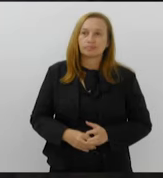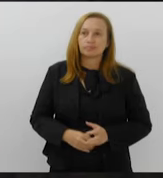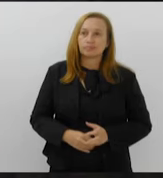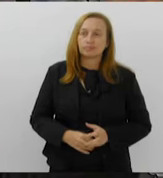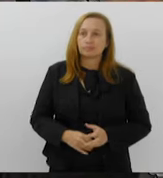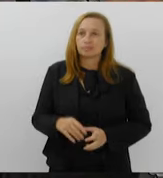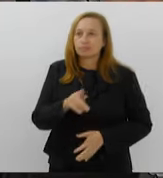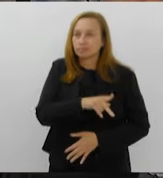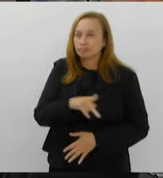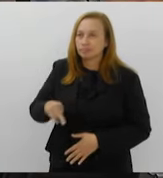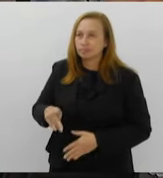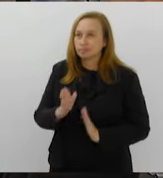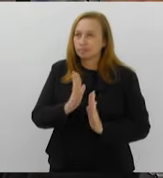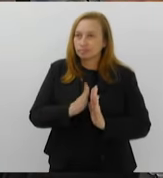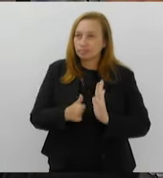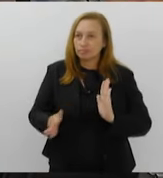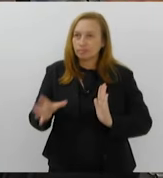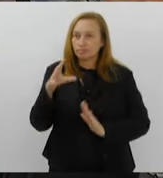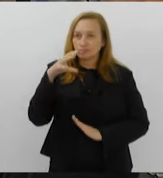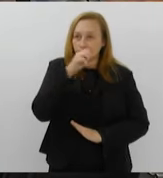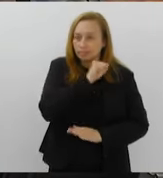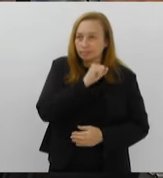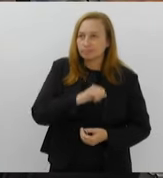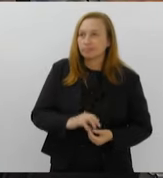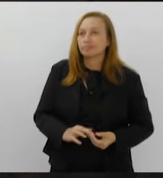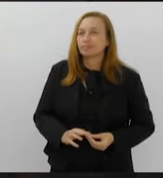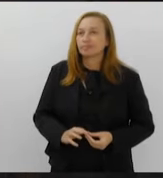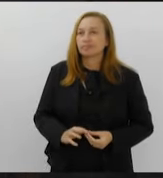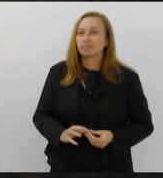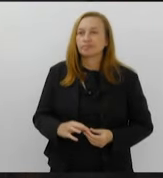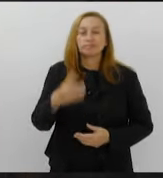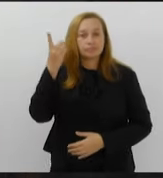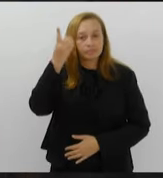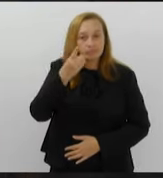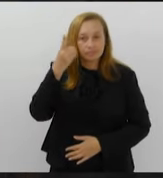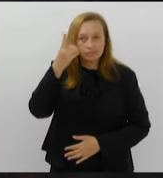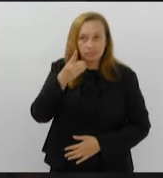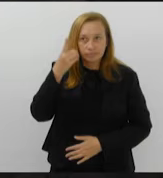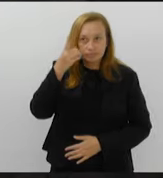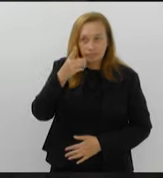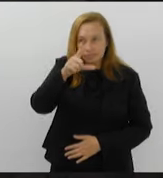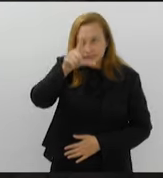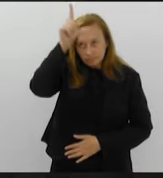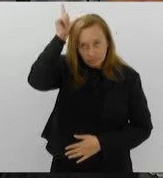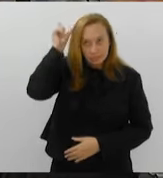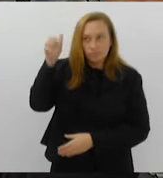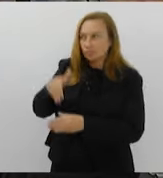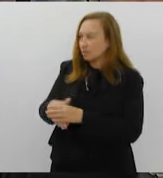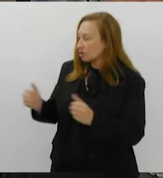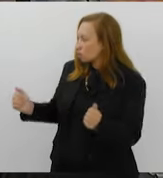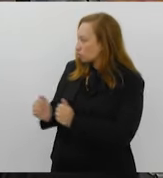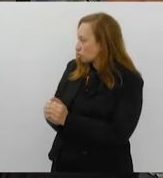Presidente, pela ordem, rapidamente. Deputado Luiz Paulo, o senhor permite votar as duas juntas?